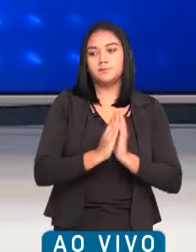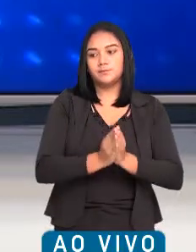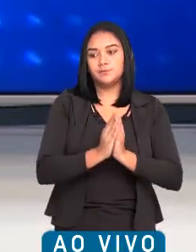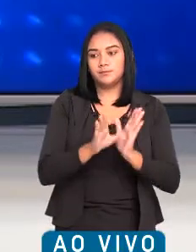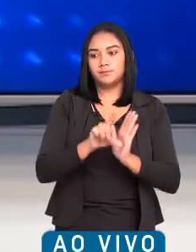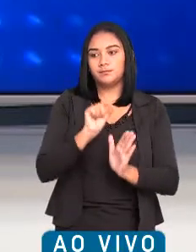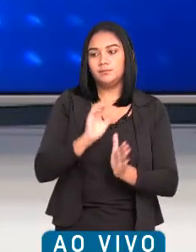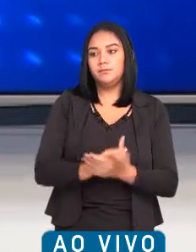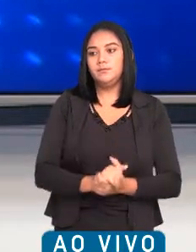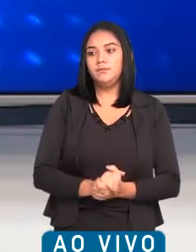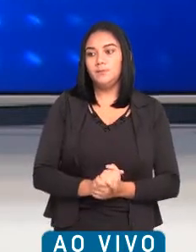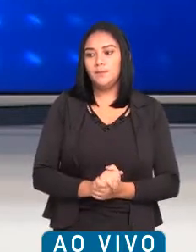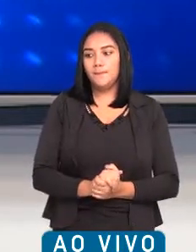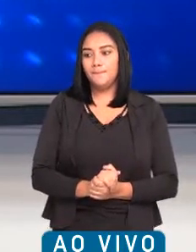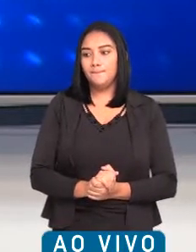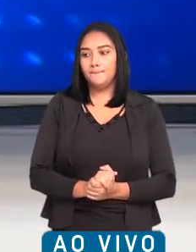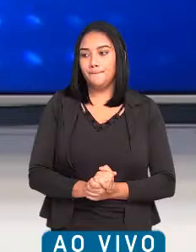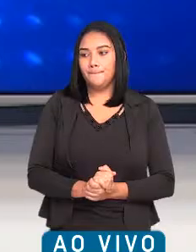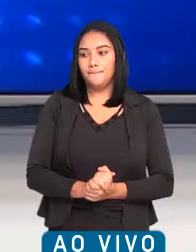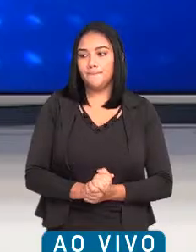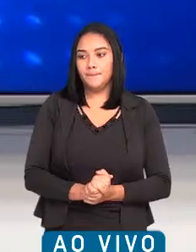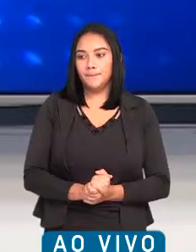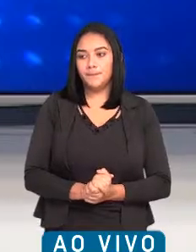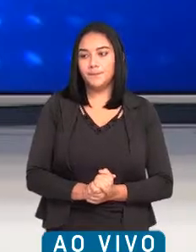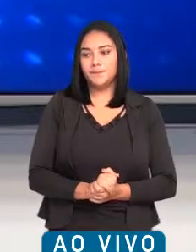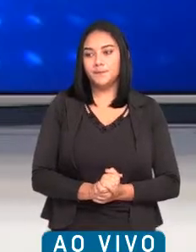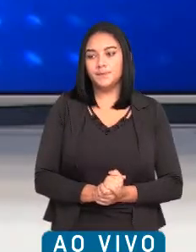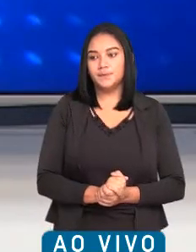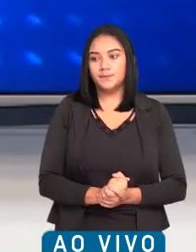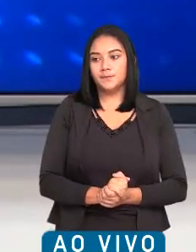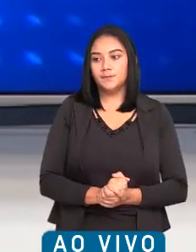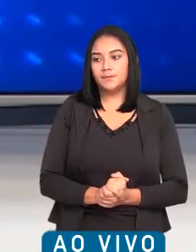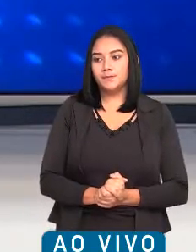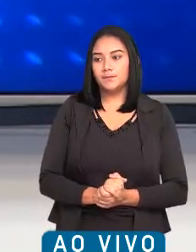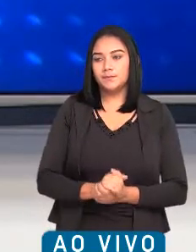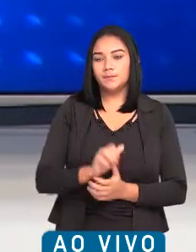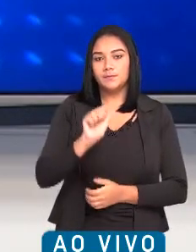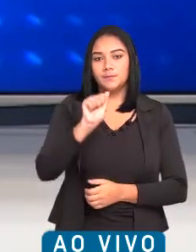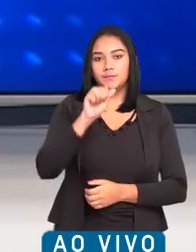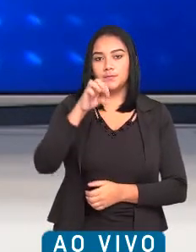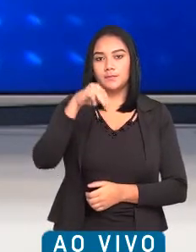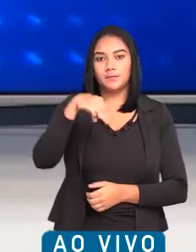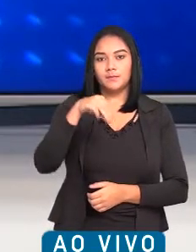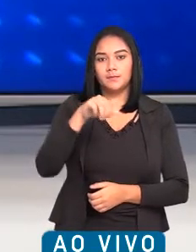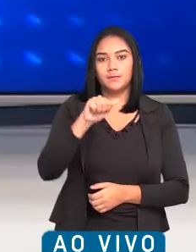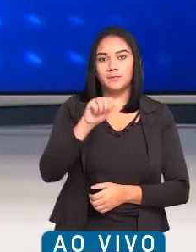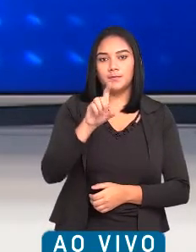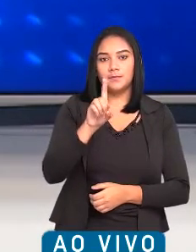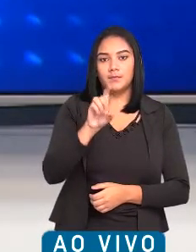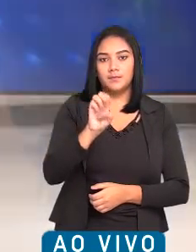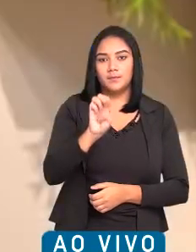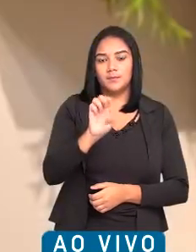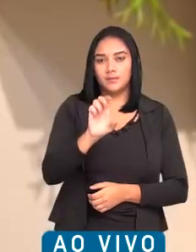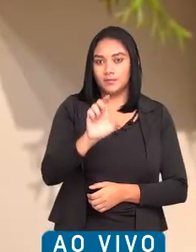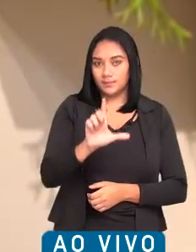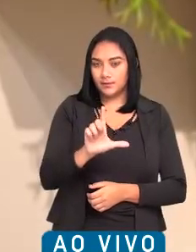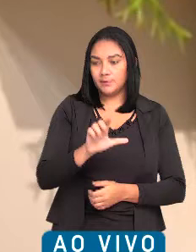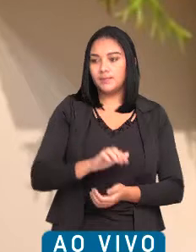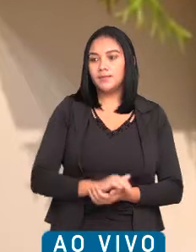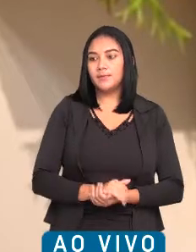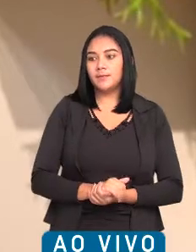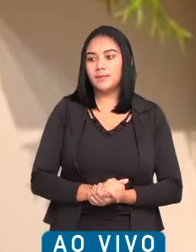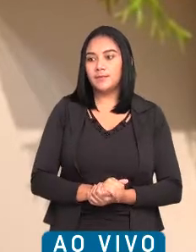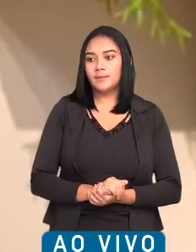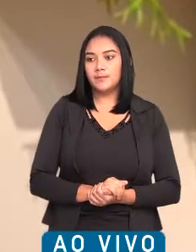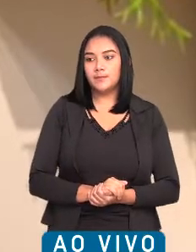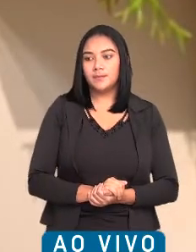Pessoa, jornalista Amadeu Campos. Vamos então à pergunta do jornalista Amadeu Campos ao doutor Pessoa. Candidato,